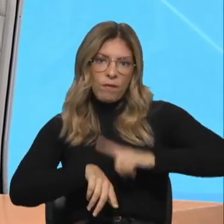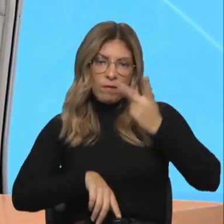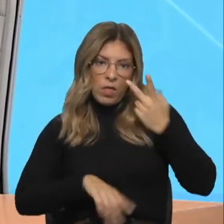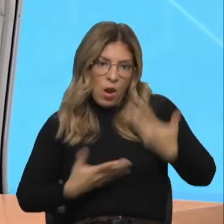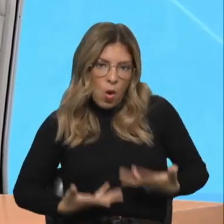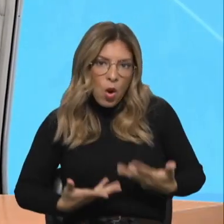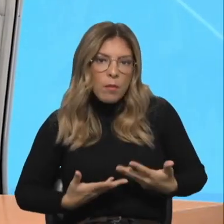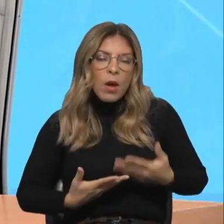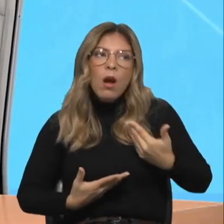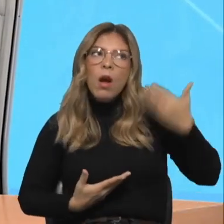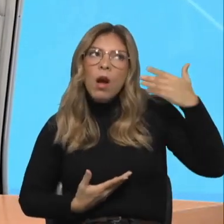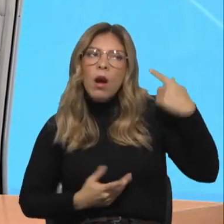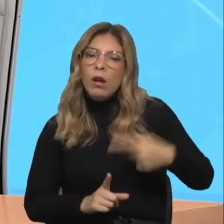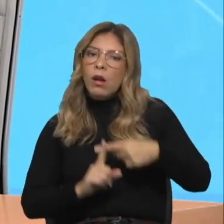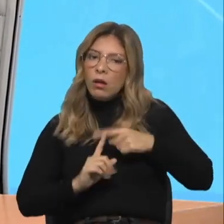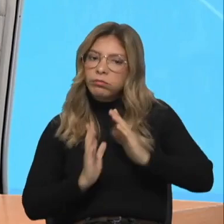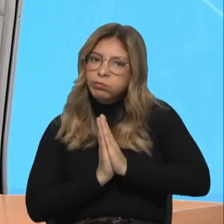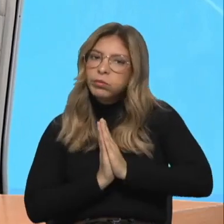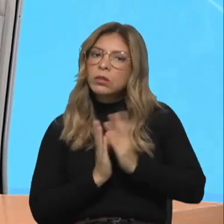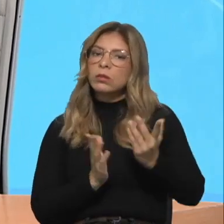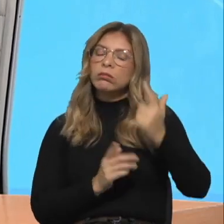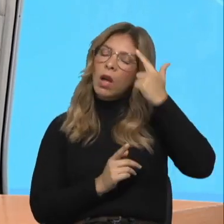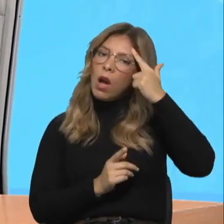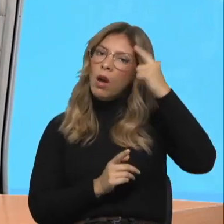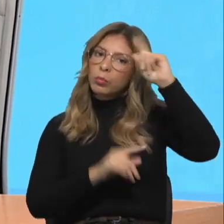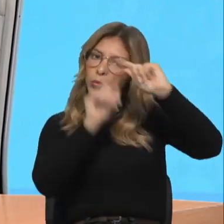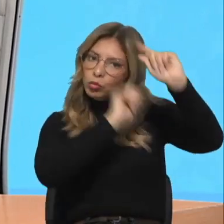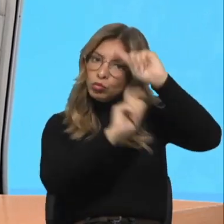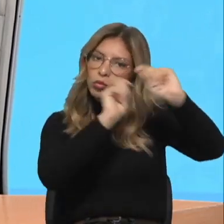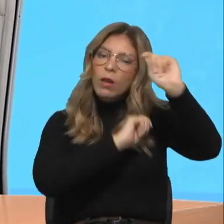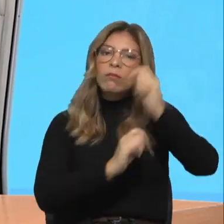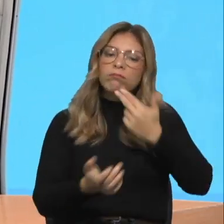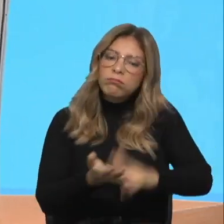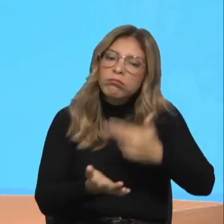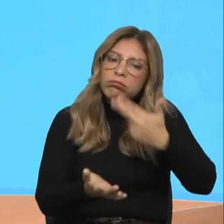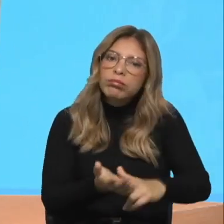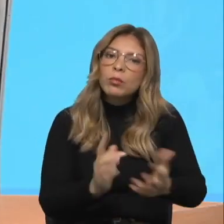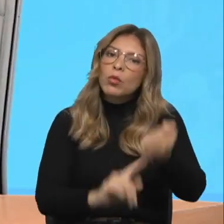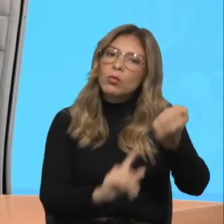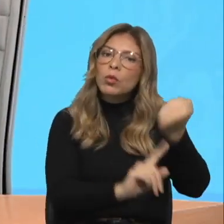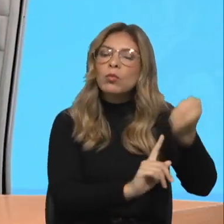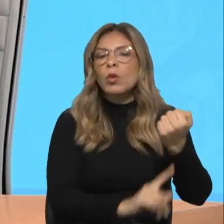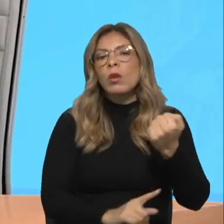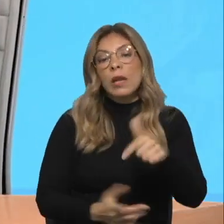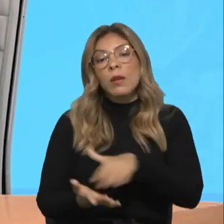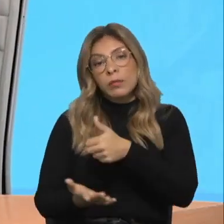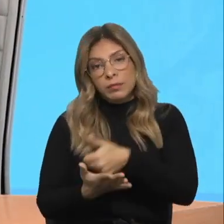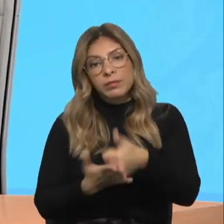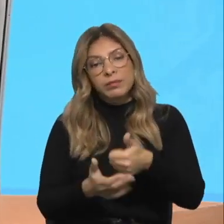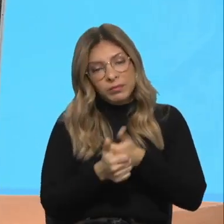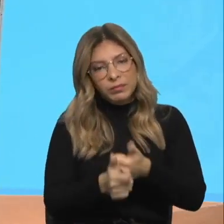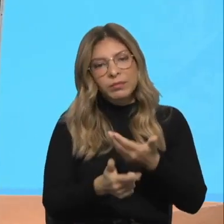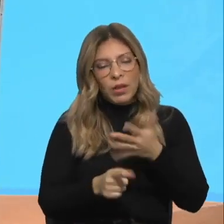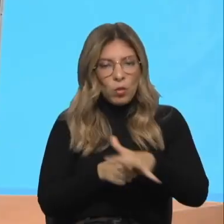sermos capazes de avivar, reavivar, realizar esse fogo que é o Evangelho. E o